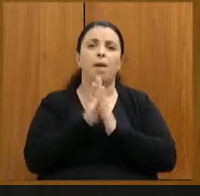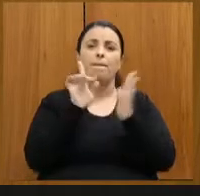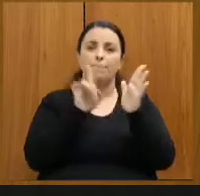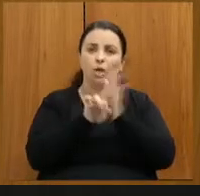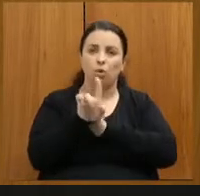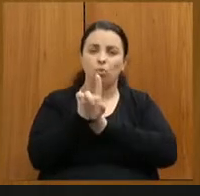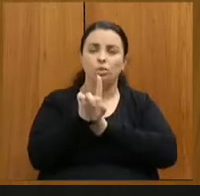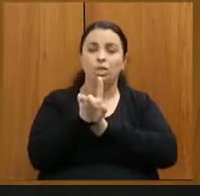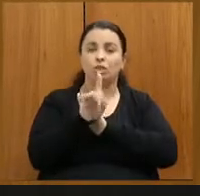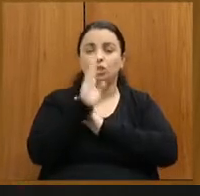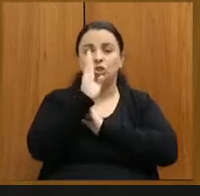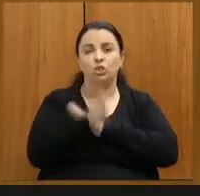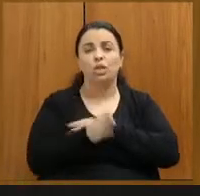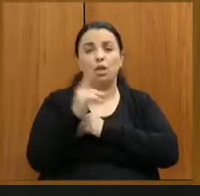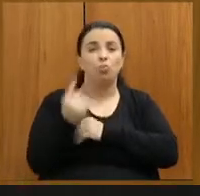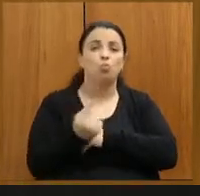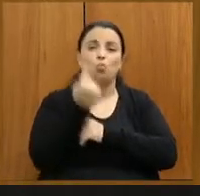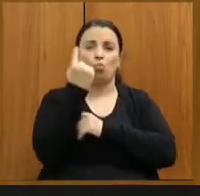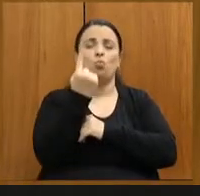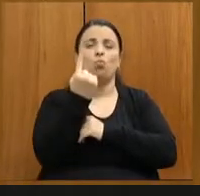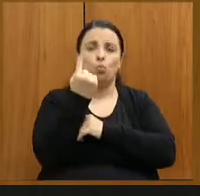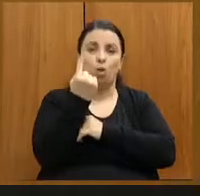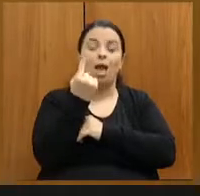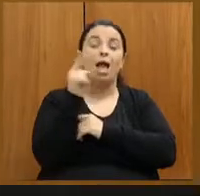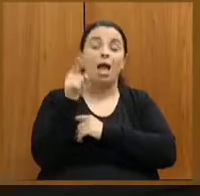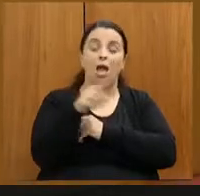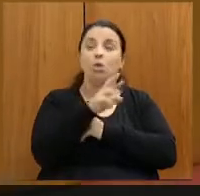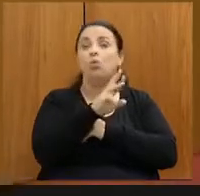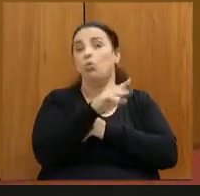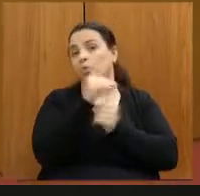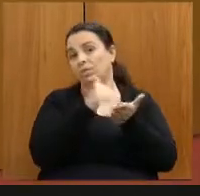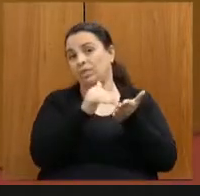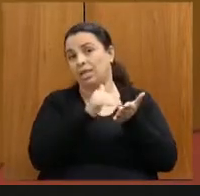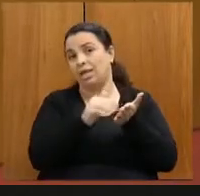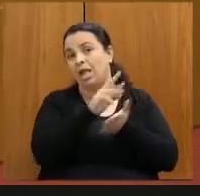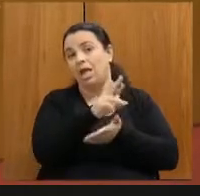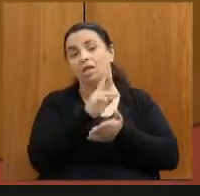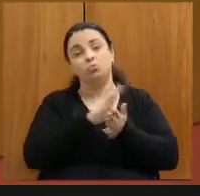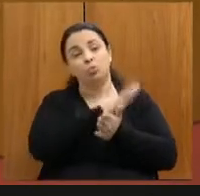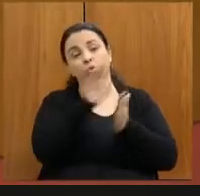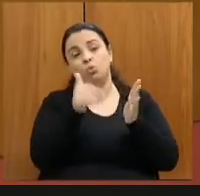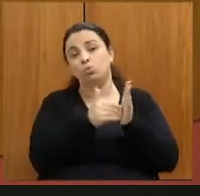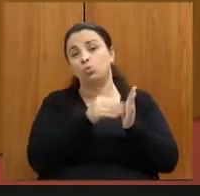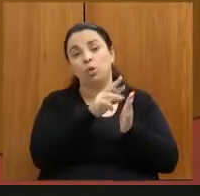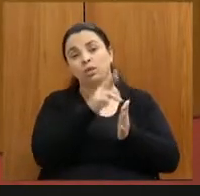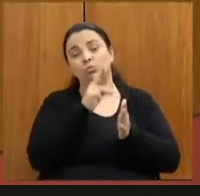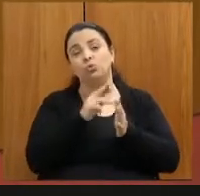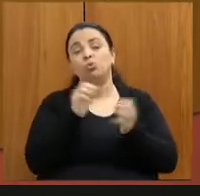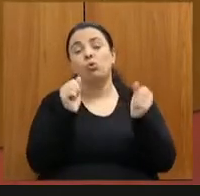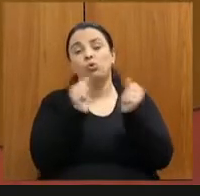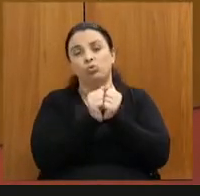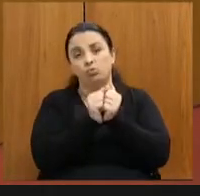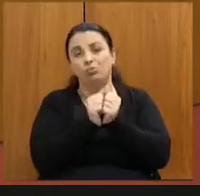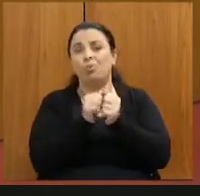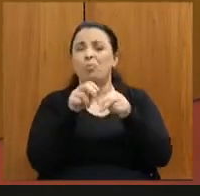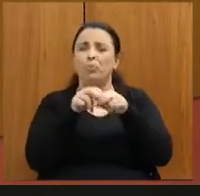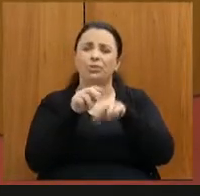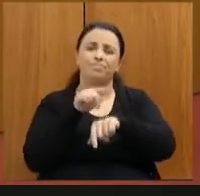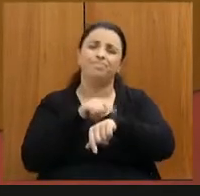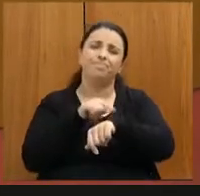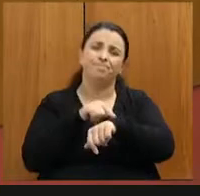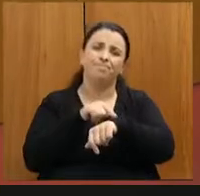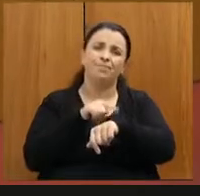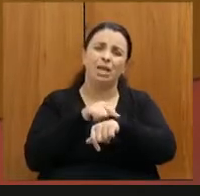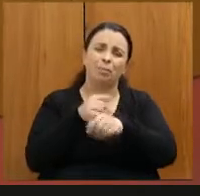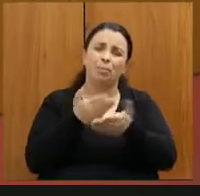no bloco só para o queijo secretário respondê-las mais ou menos junto caso do nosso tempo e também não é